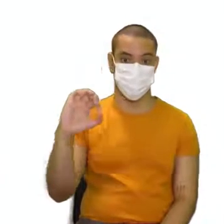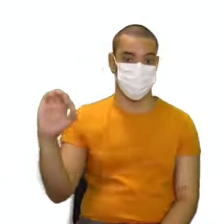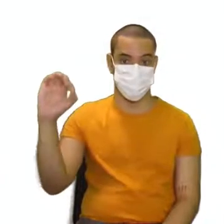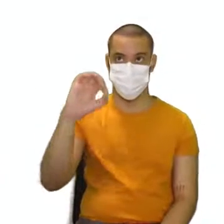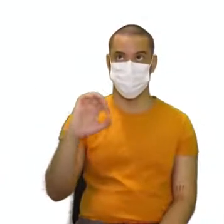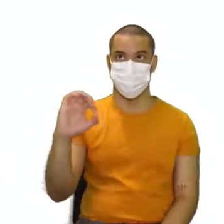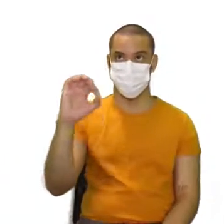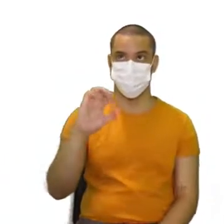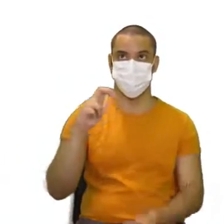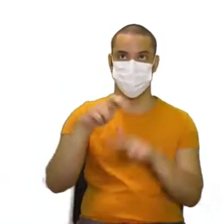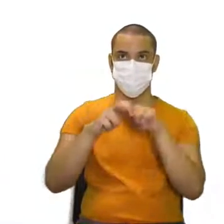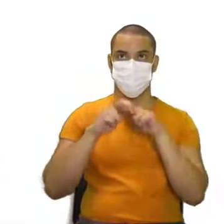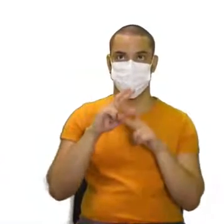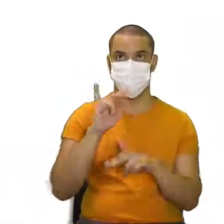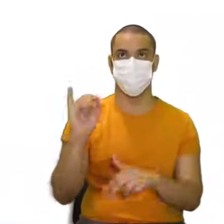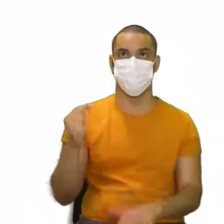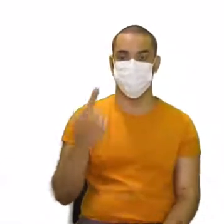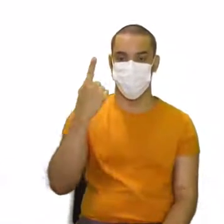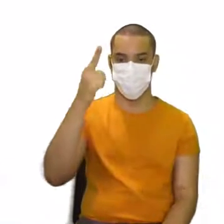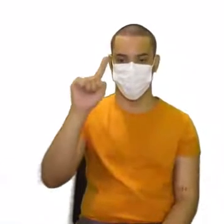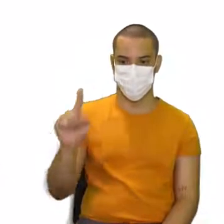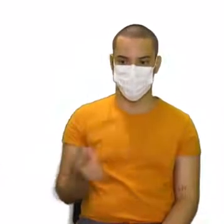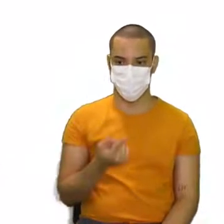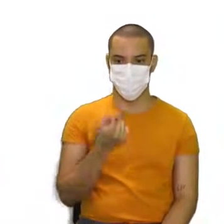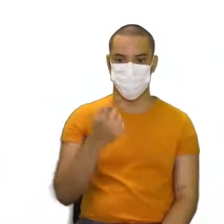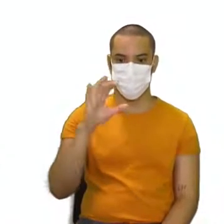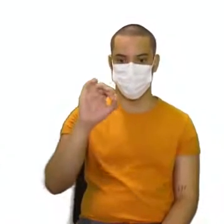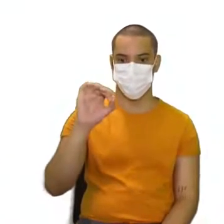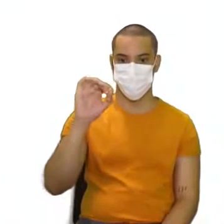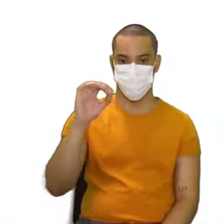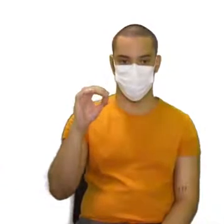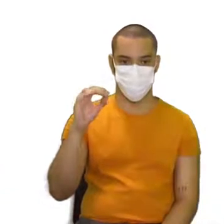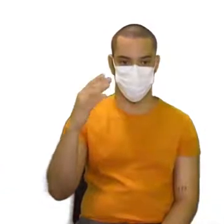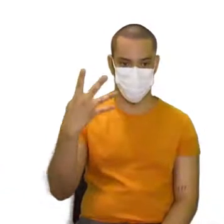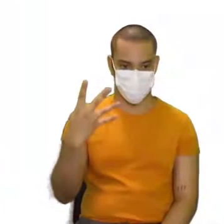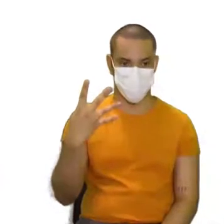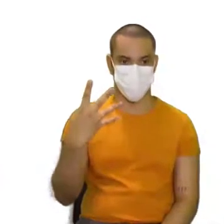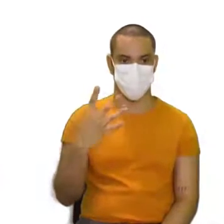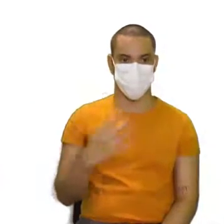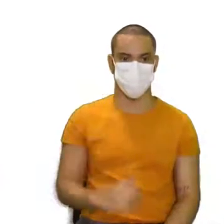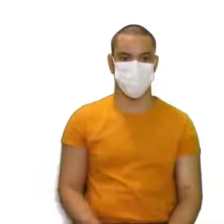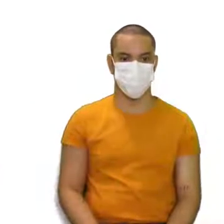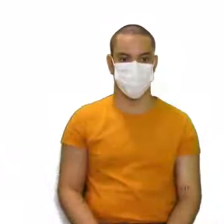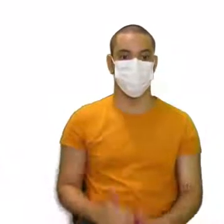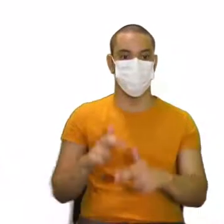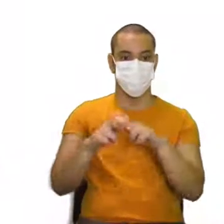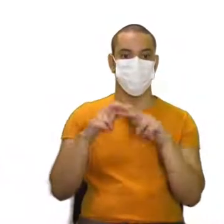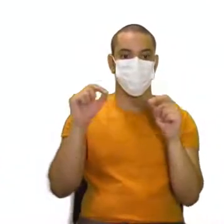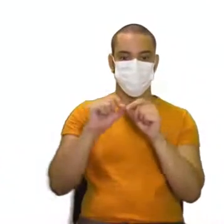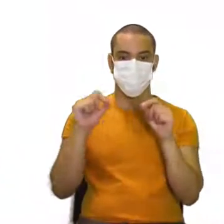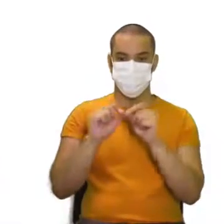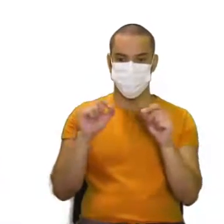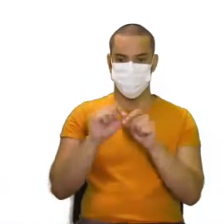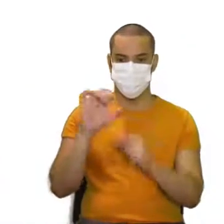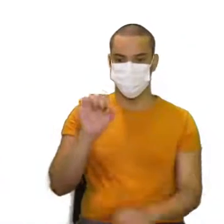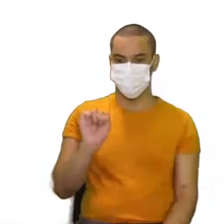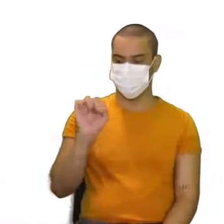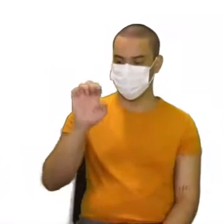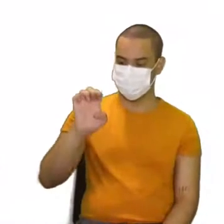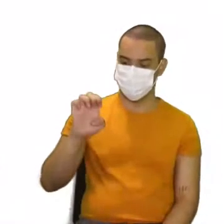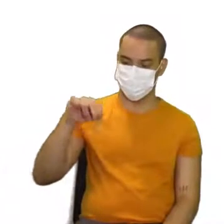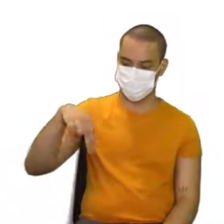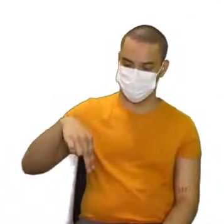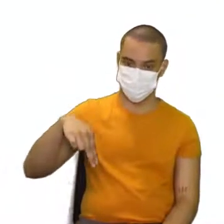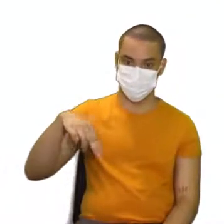valor somente aqui ó vai ficar 1,04 então a única coisa que eu mudei foi o seno que era